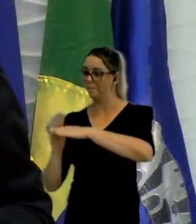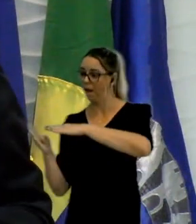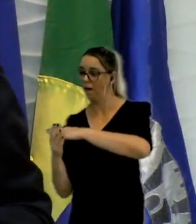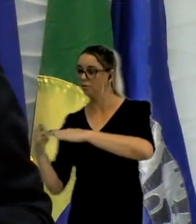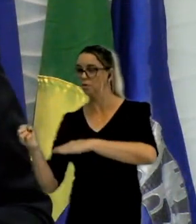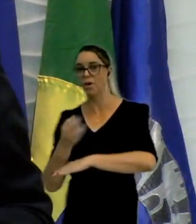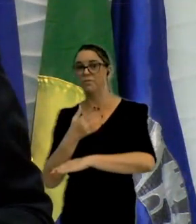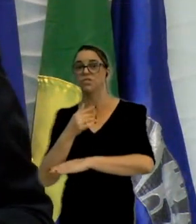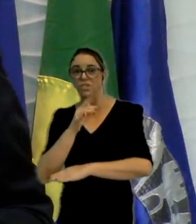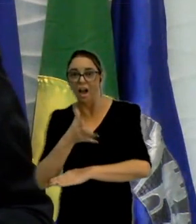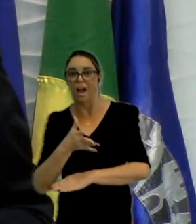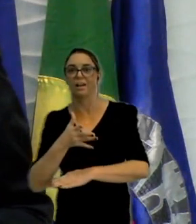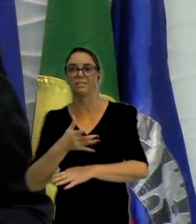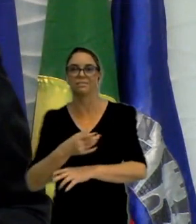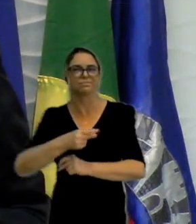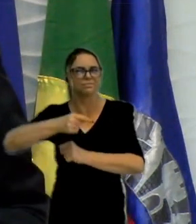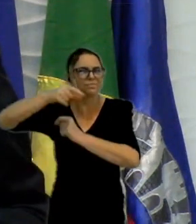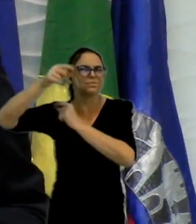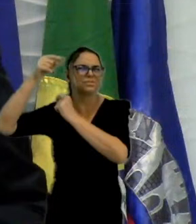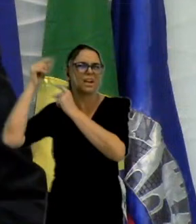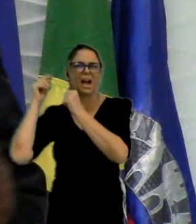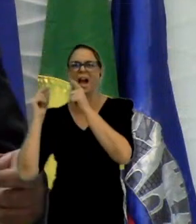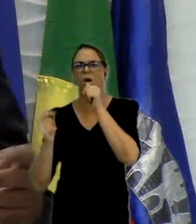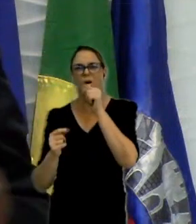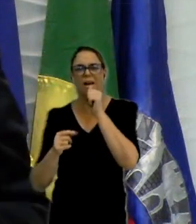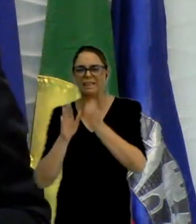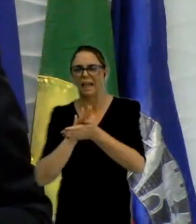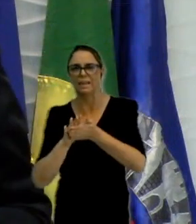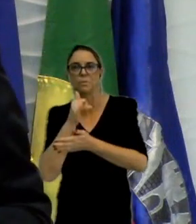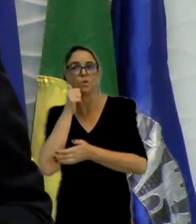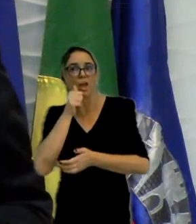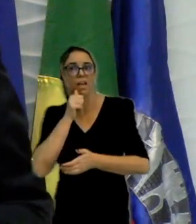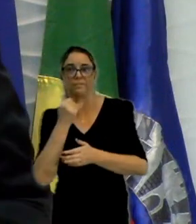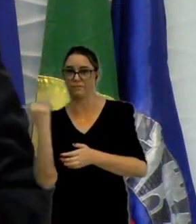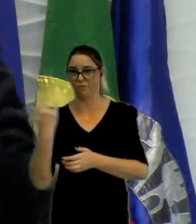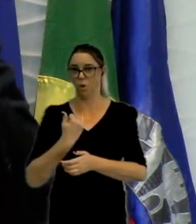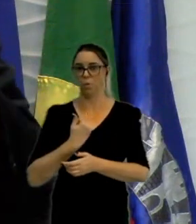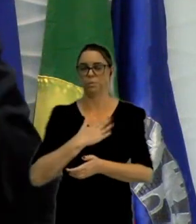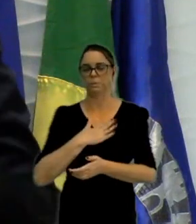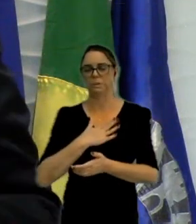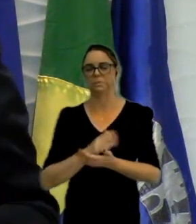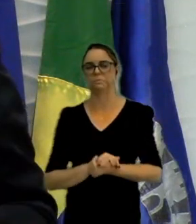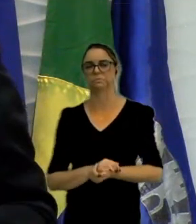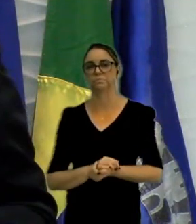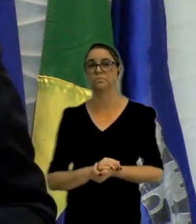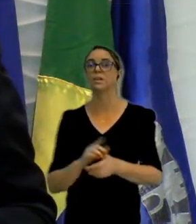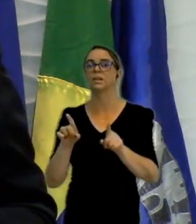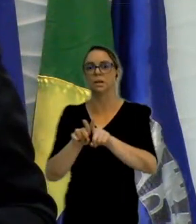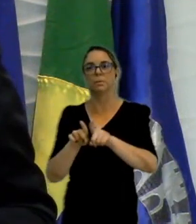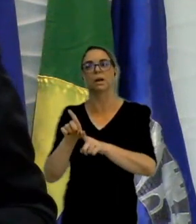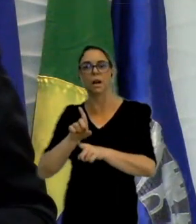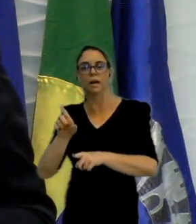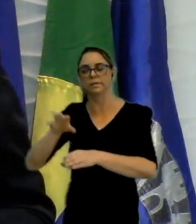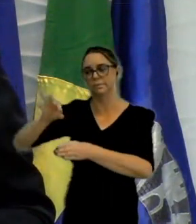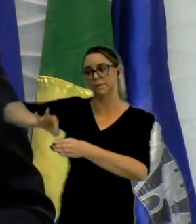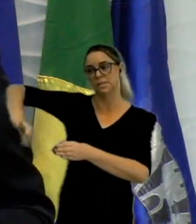que faz mais de mês que chegou água lá. Entrou para 2 meses. Espírito Santo passou 2 meses sem